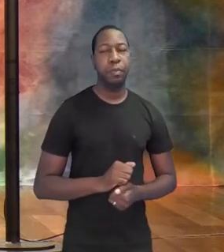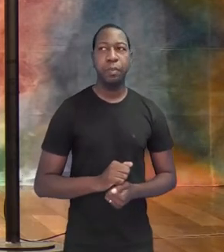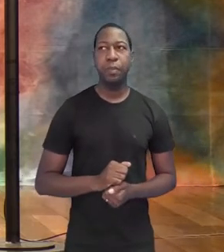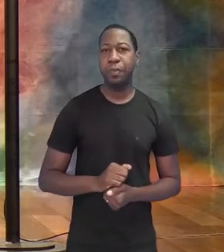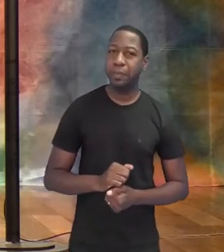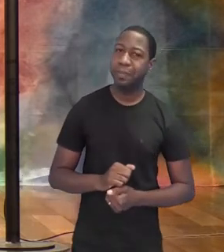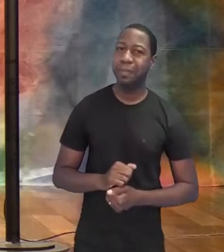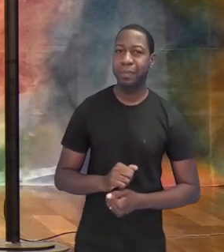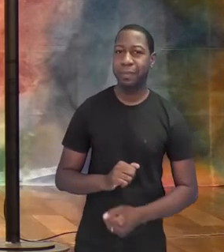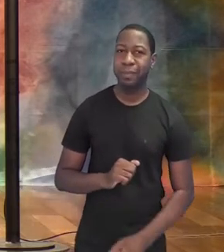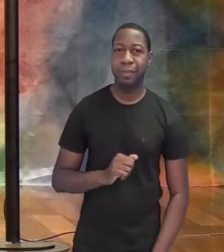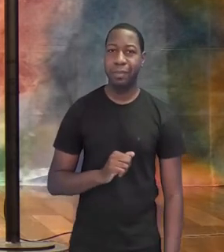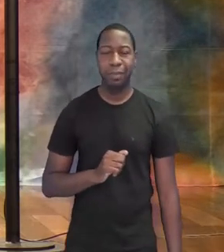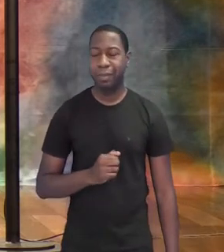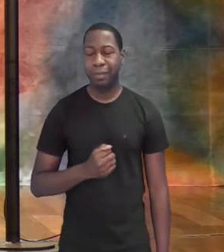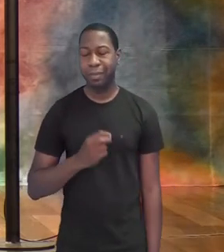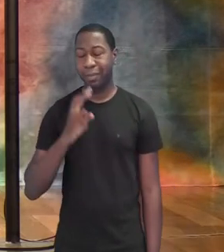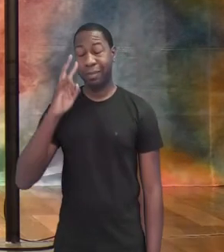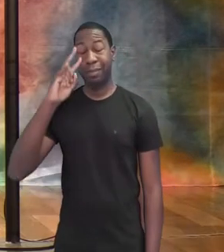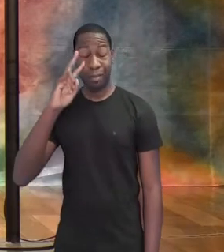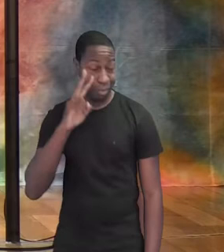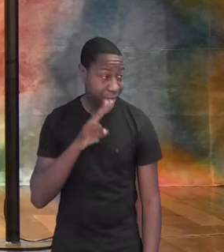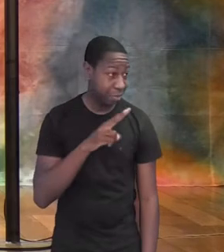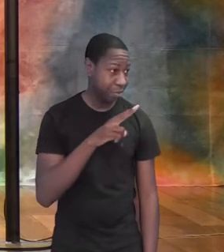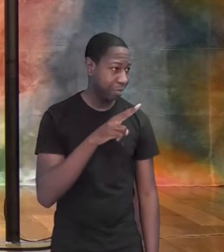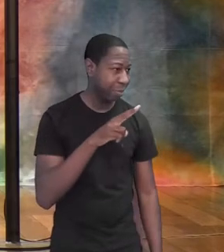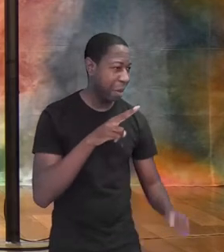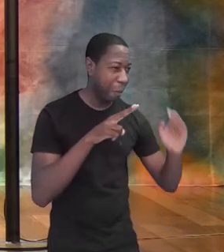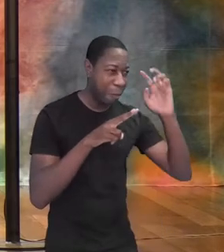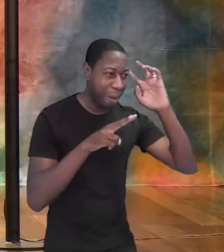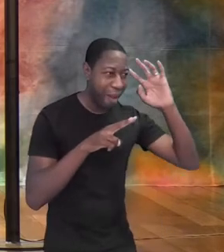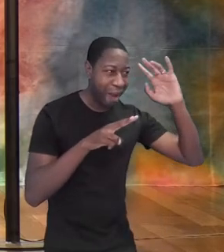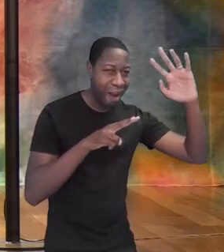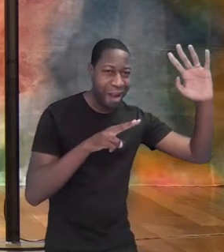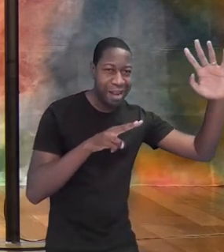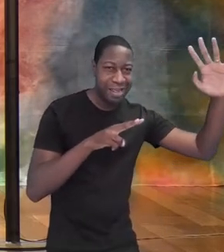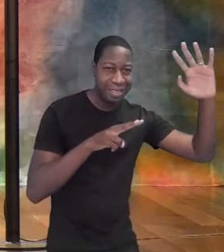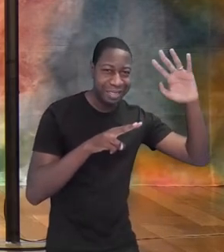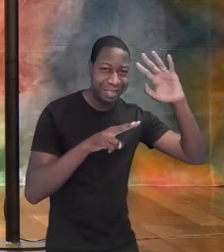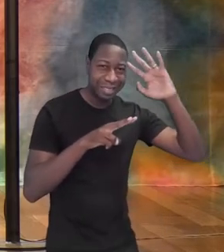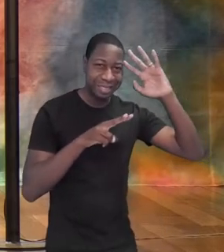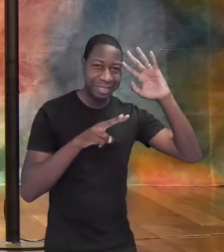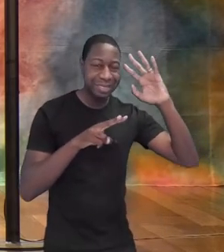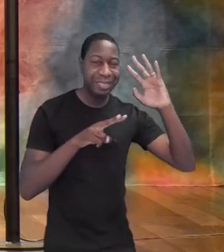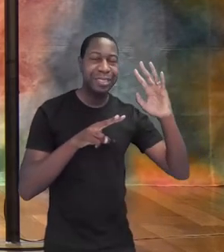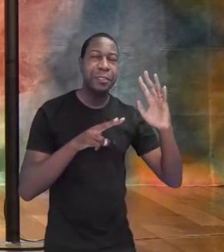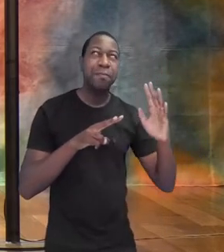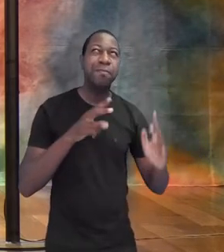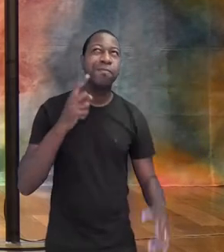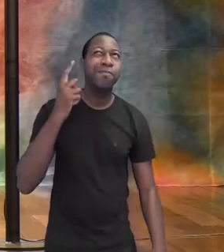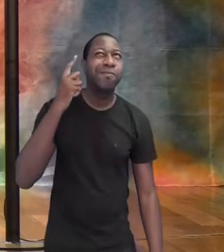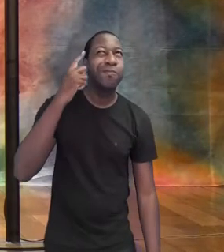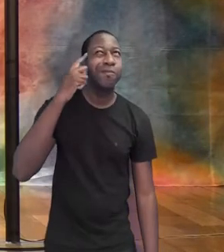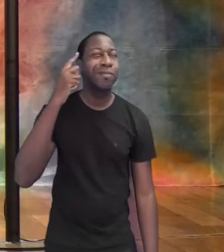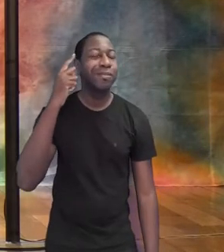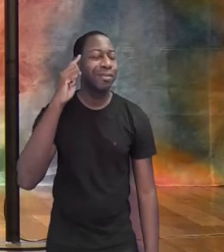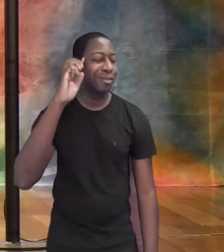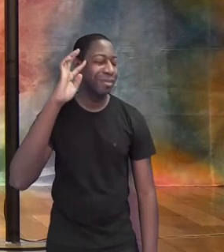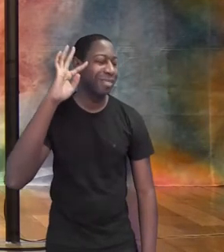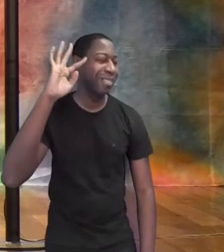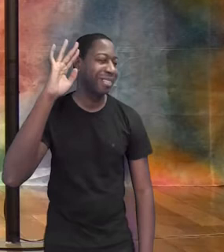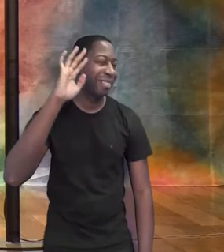O que vai atrás do seu rosto rosa, o pensamento, a alma, o desgosto